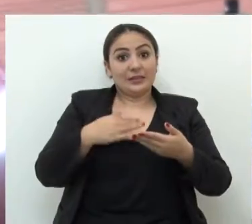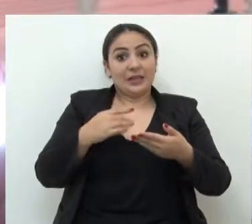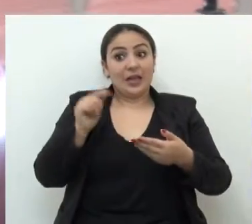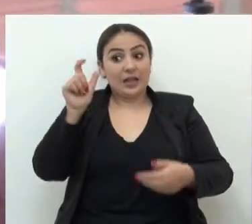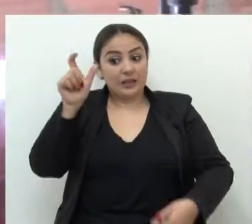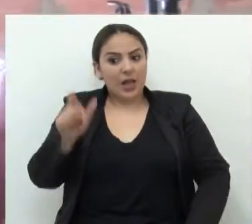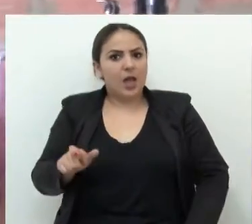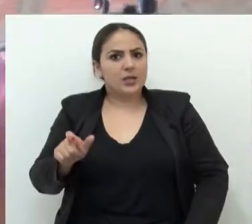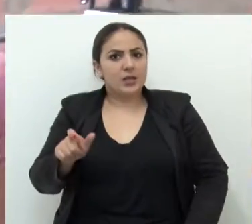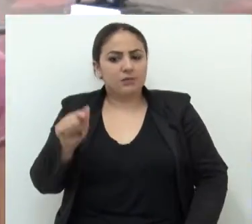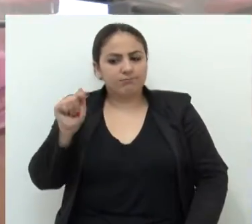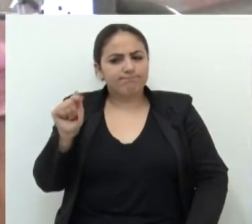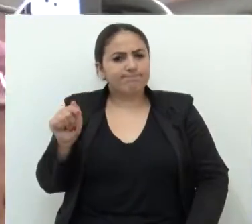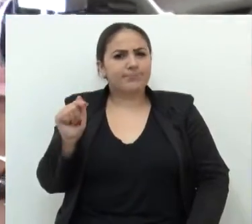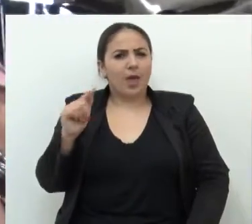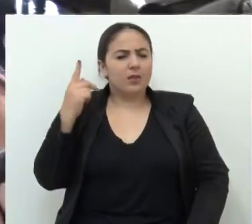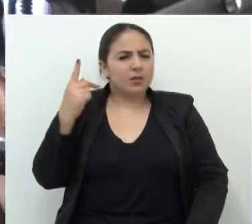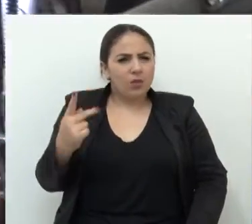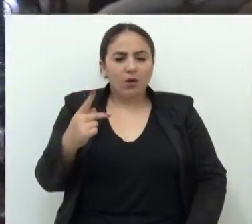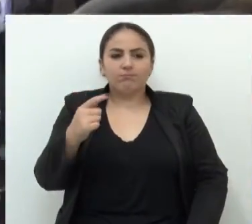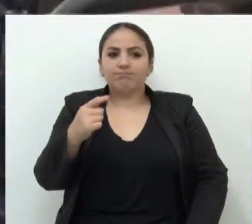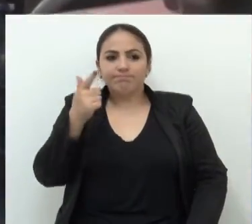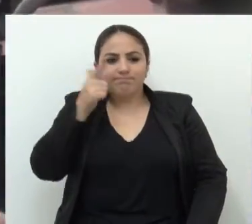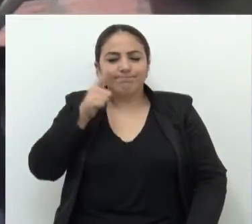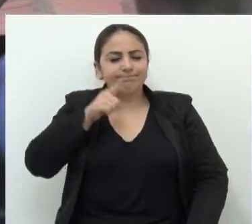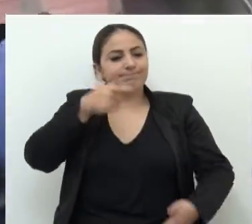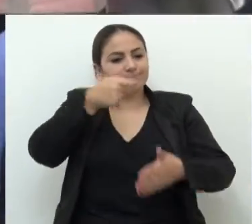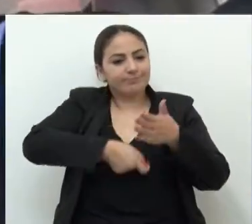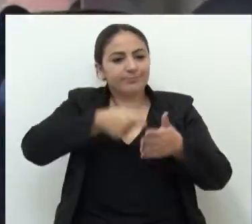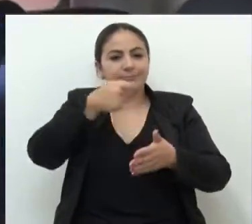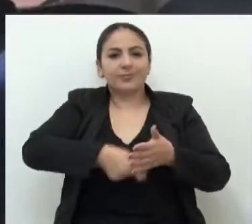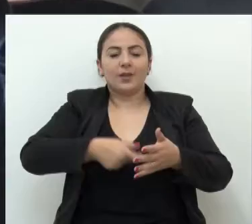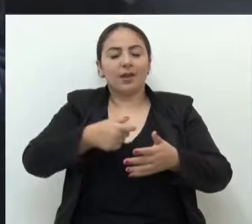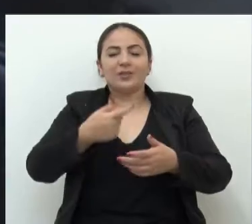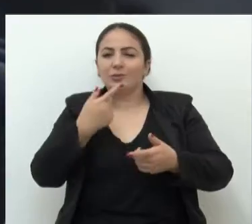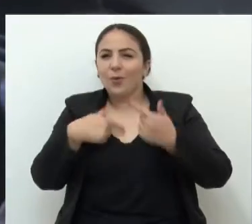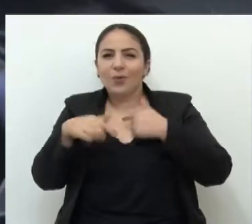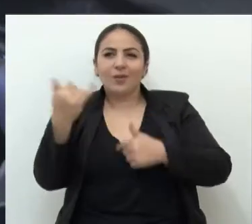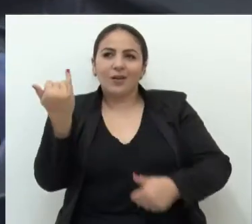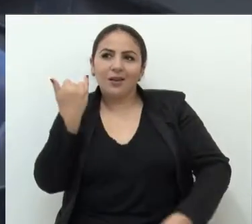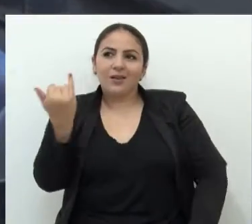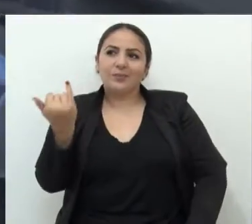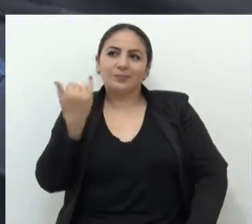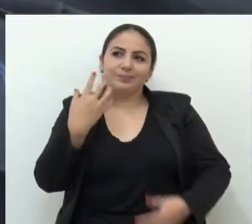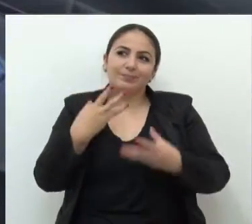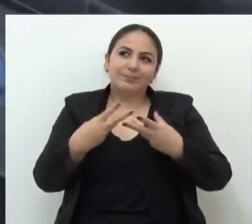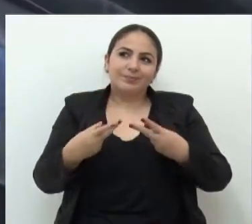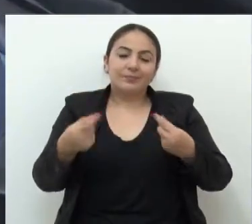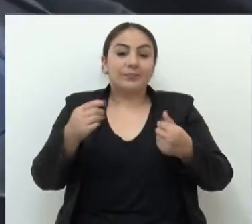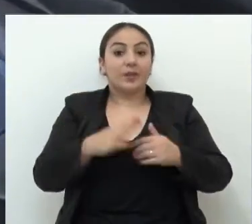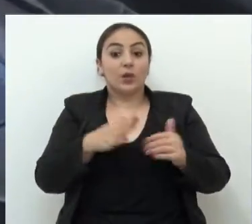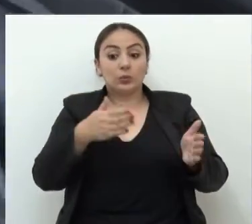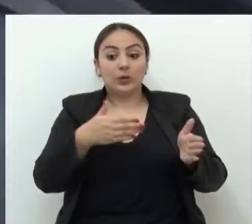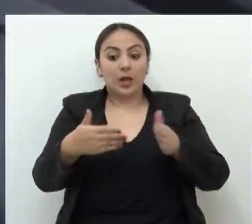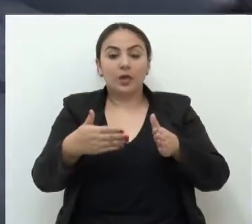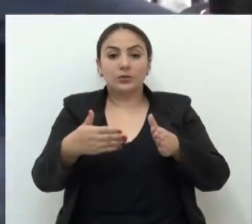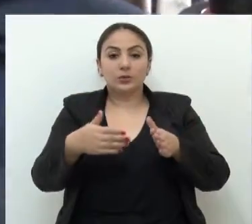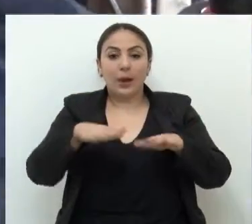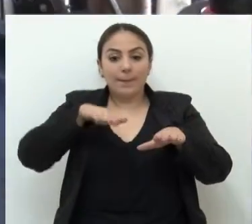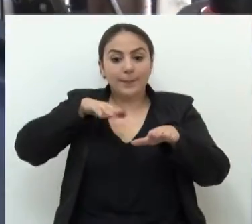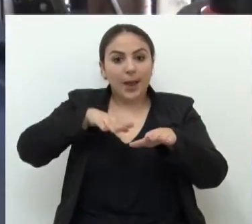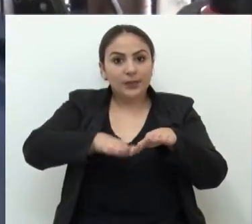tem aquelas histórias de persistência e otimismo que dá gosto de ouvir. Ao lado da máquina de